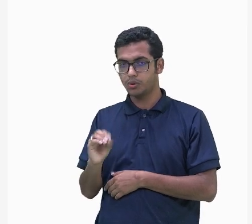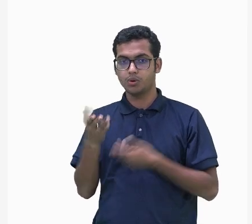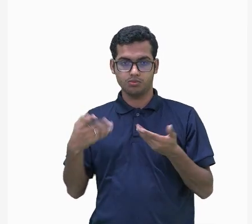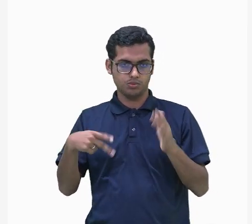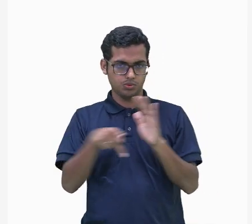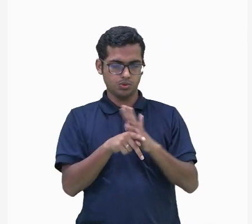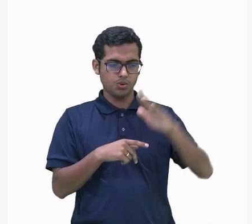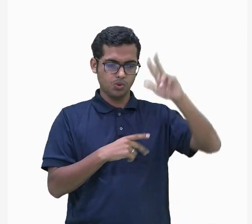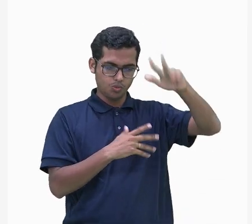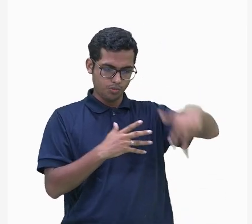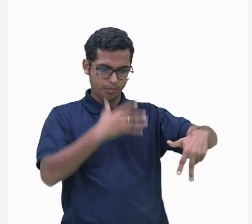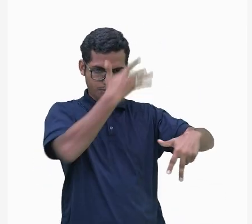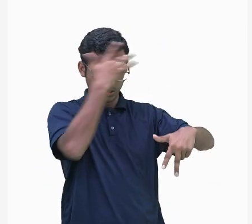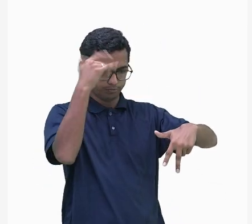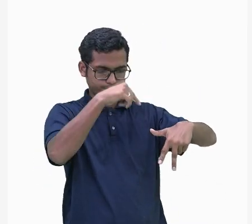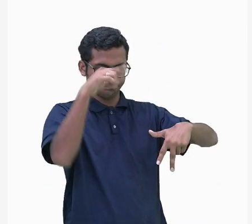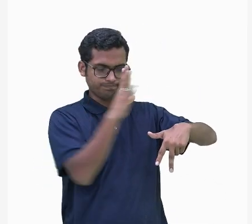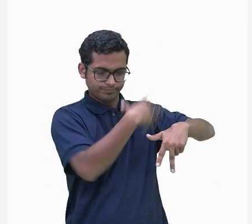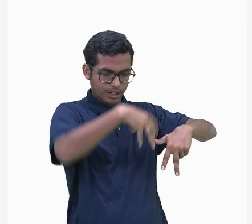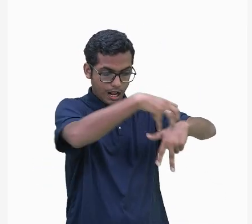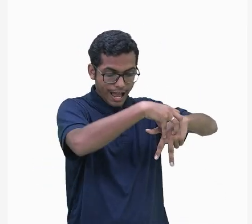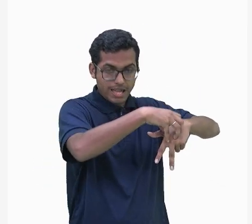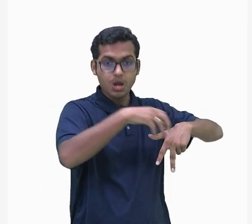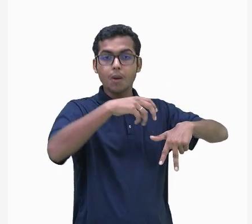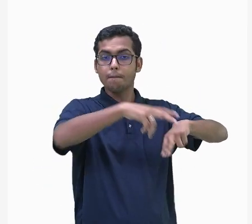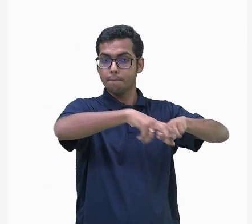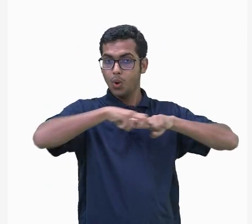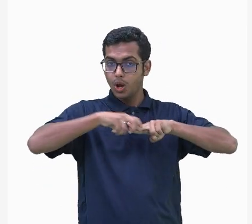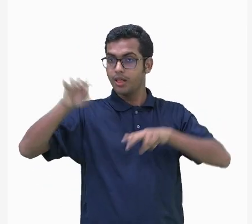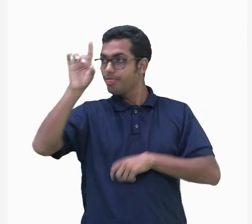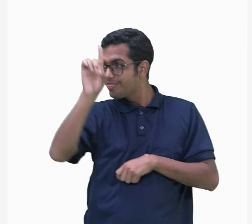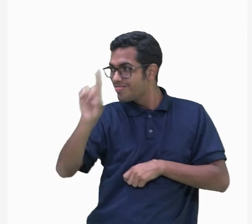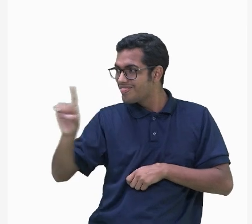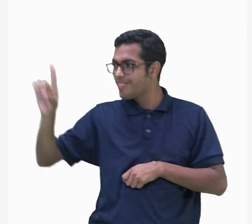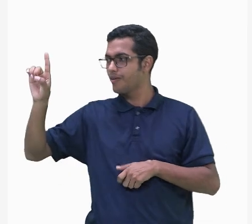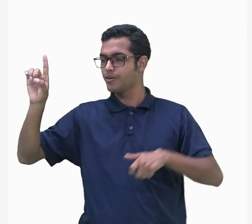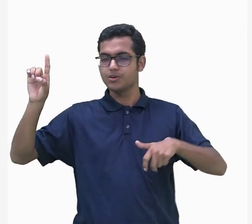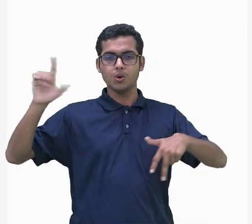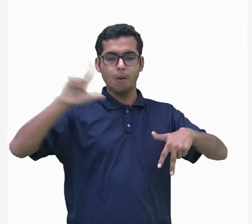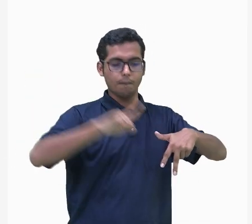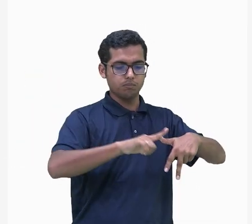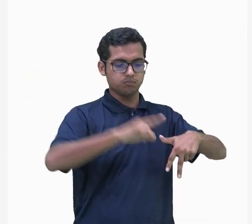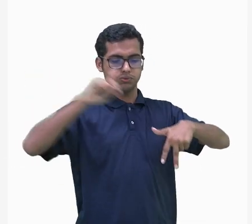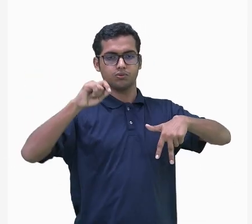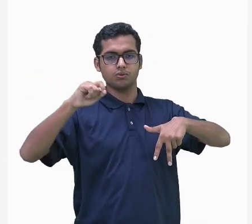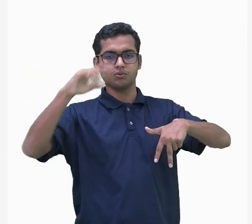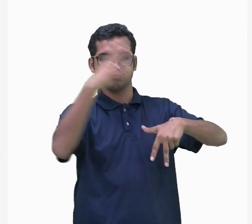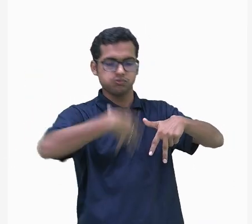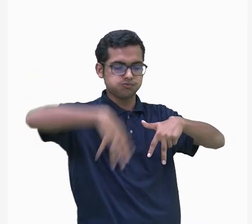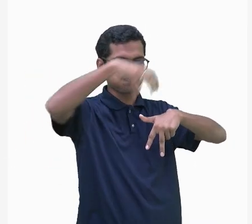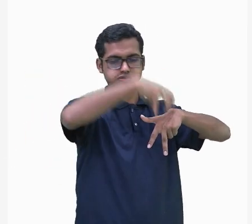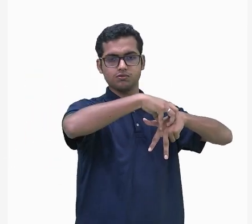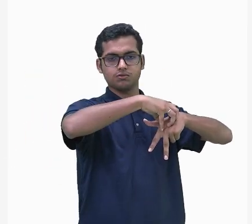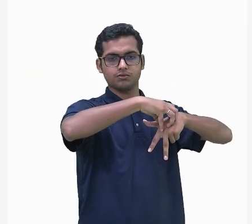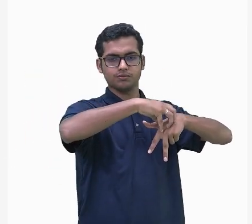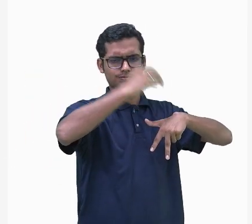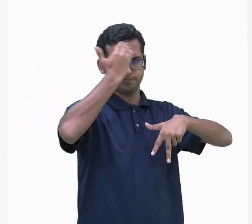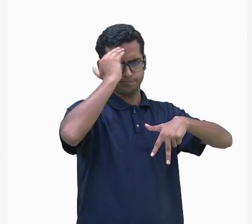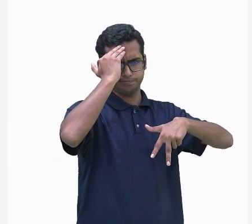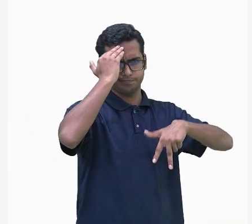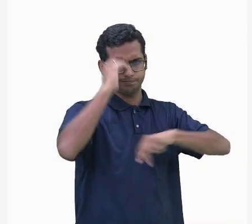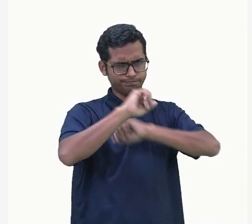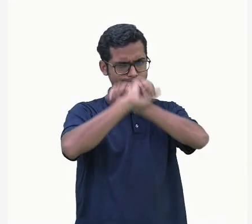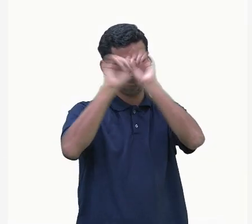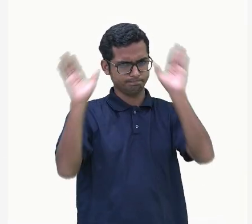pela vontade de Deus. Não porque ele queria, não porque alguém havia colocado ele nessa posição, mas justamente porque Deus queria